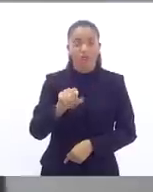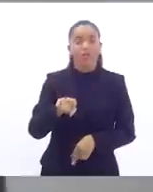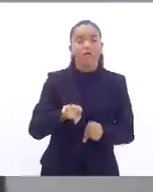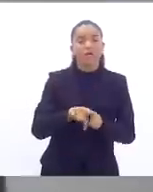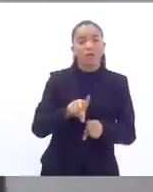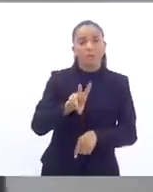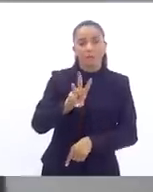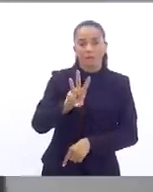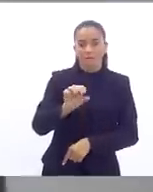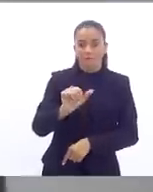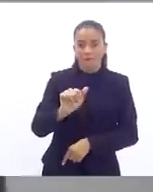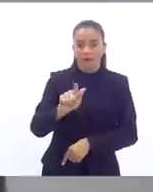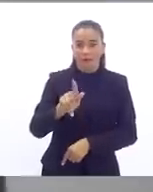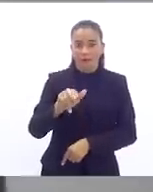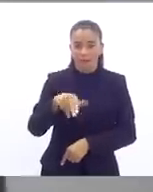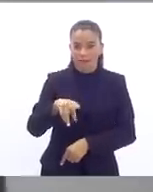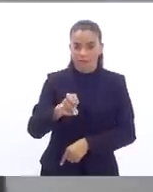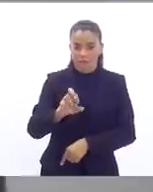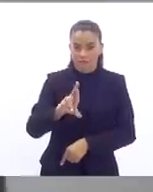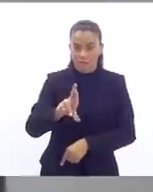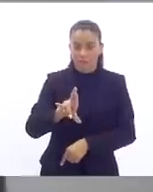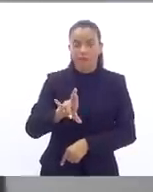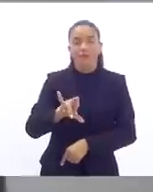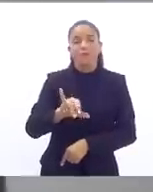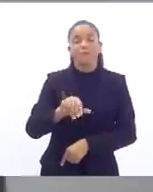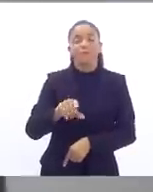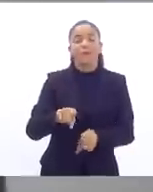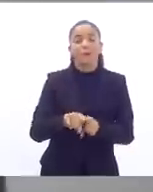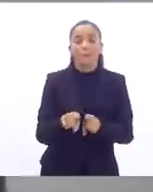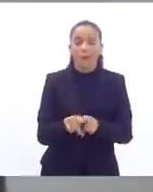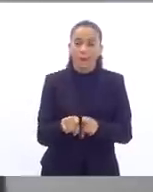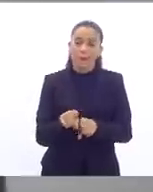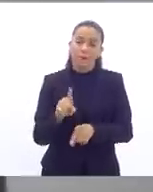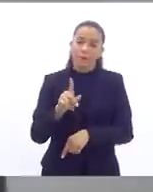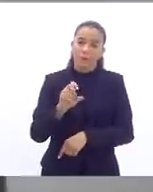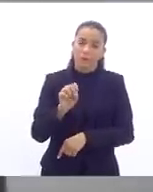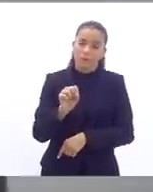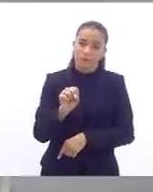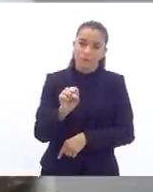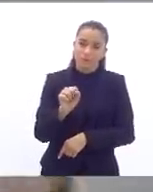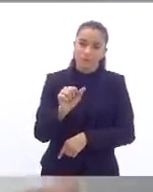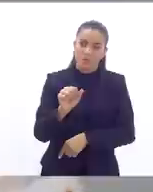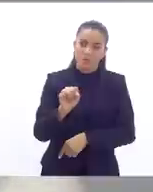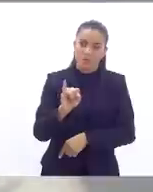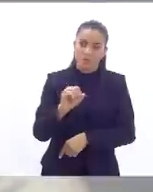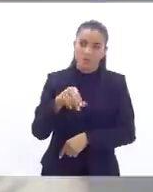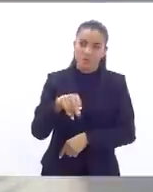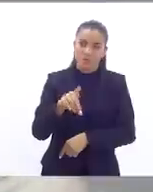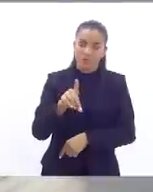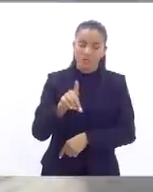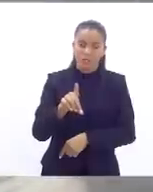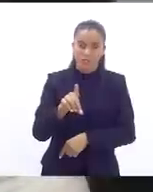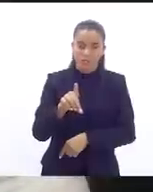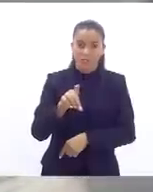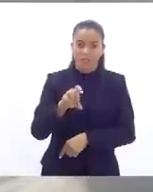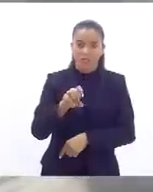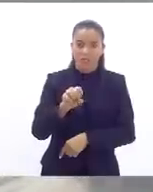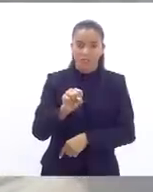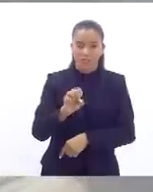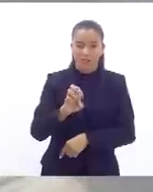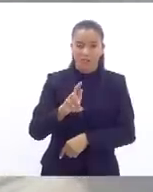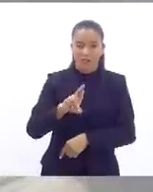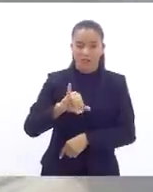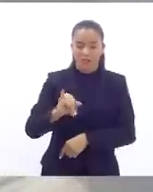Wagner catalino e também pelo sindise Sérgio Sueli Ayres eu vou passar para o deputado Flávio Serafim por uma